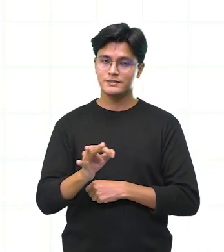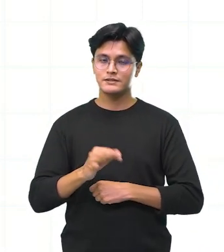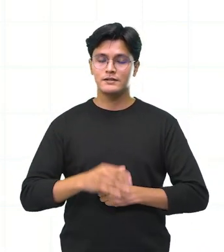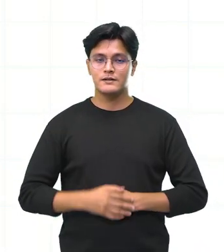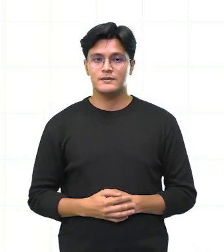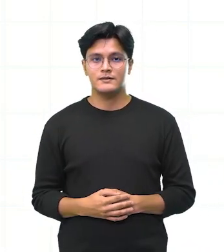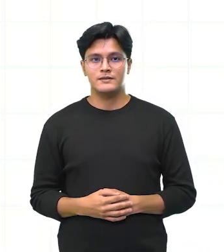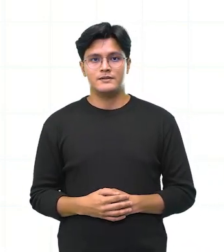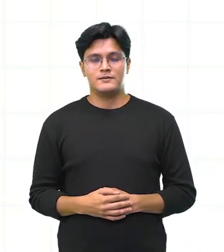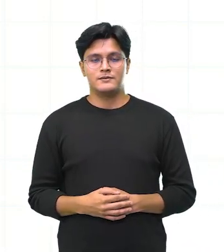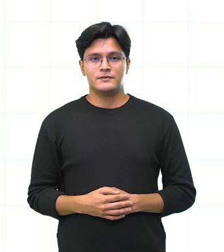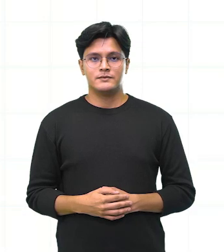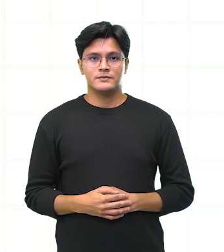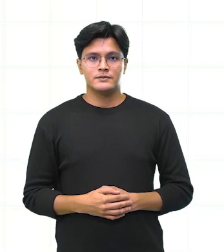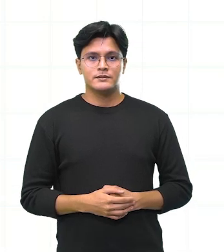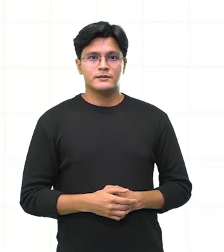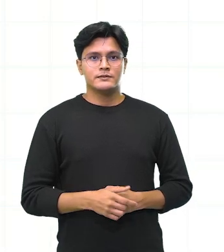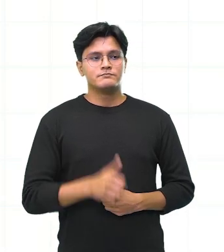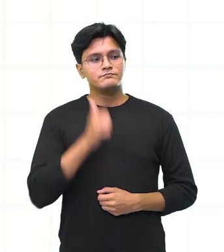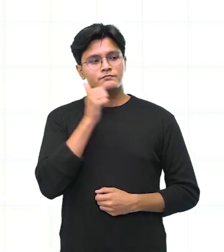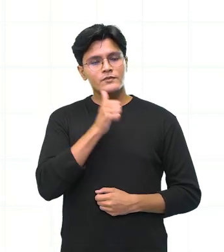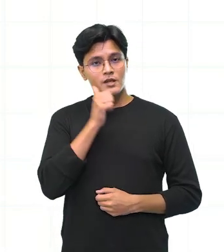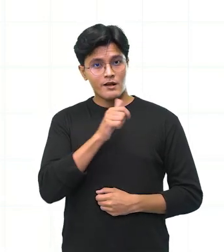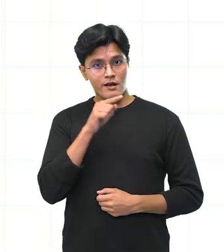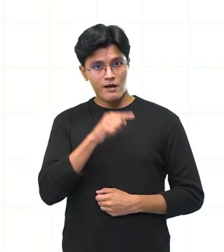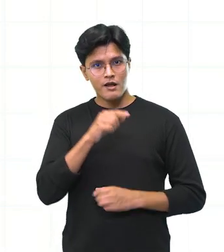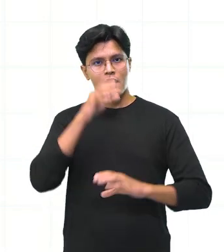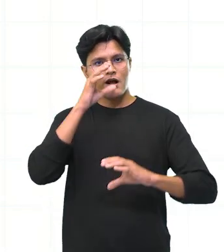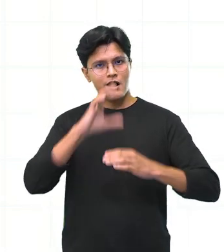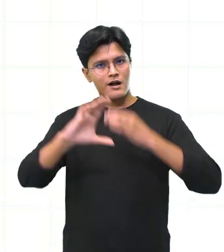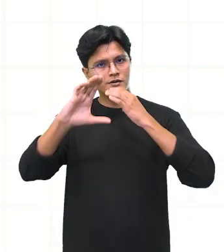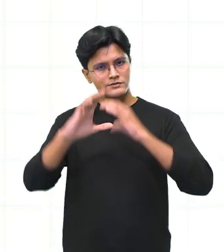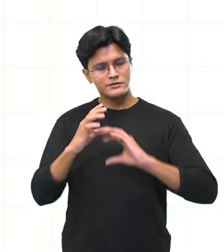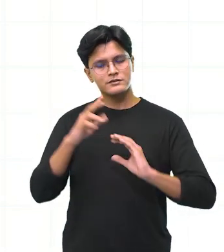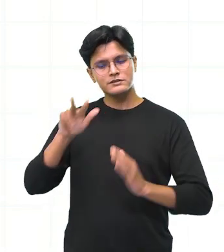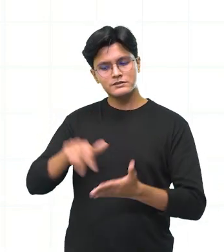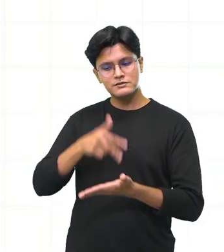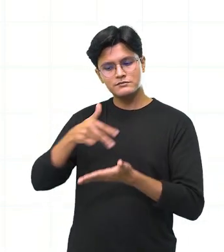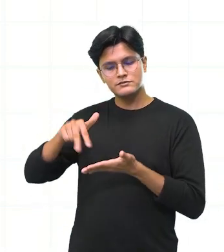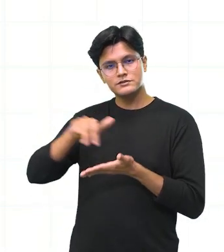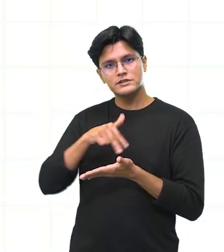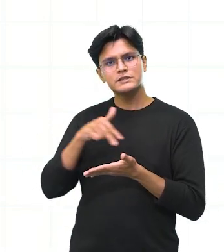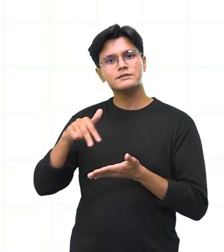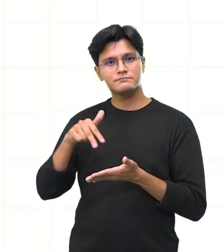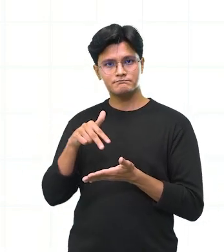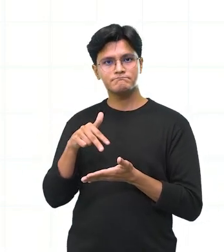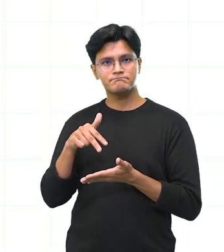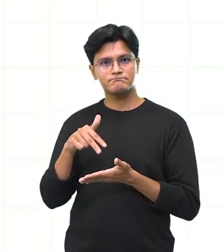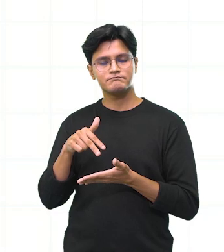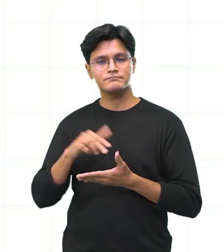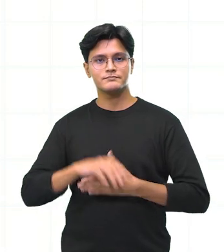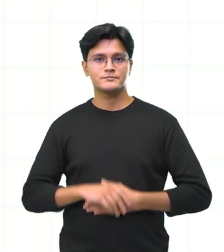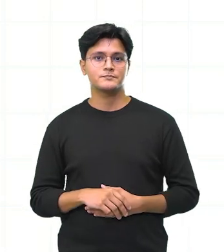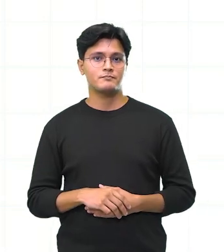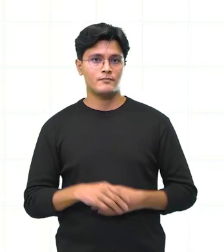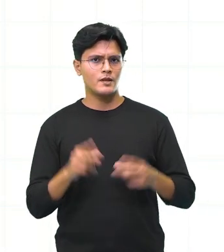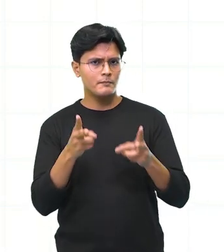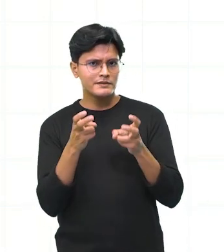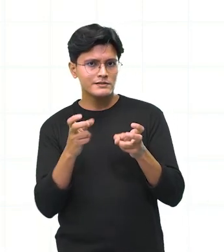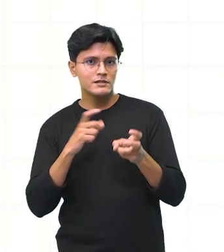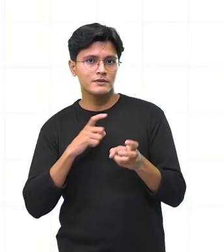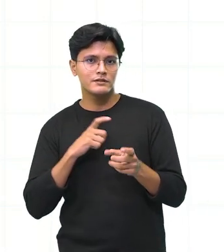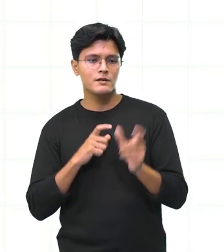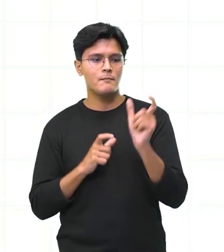digo assim, ela canta e dança muito. Vejam que aqui eu tenho dois verbos,